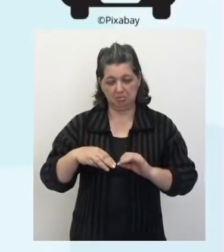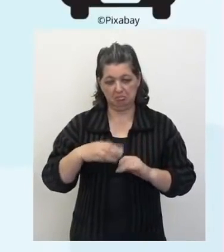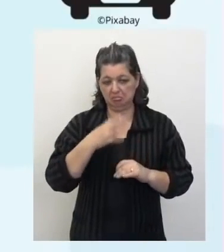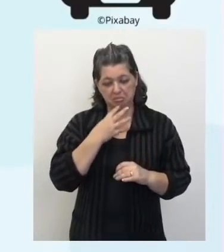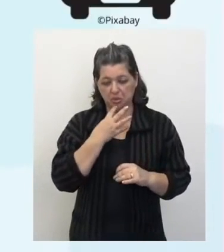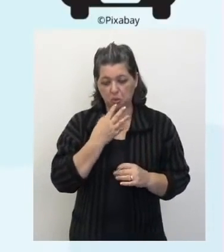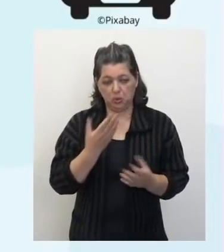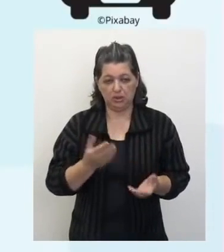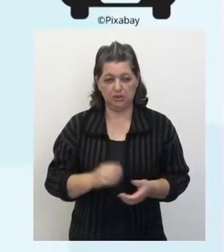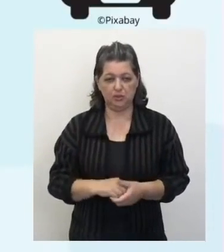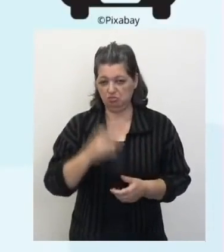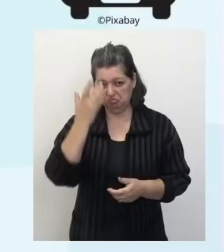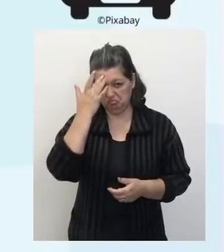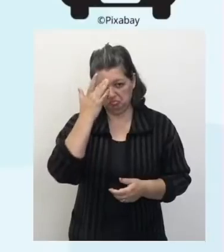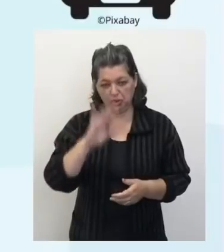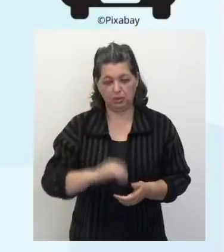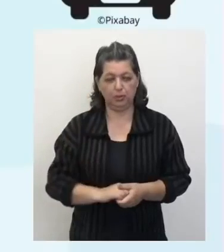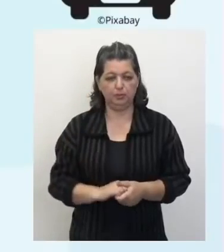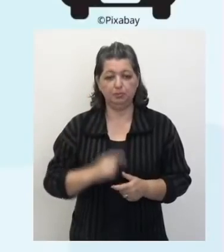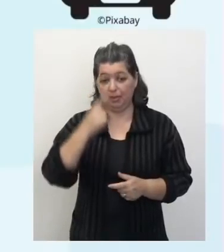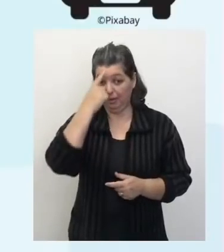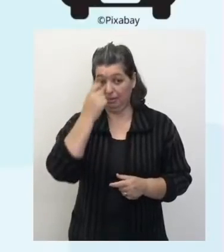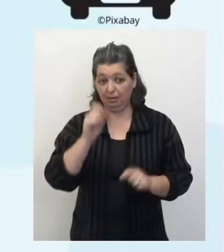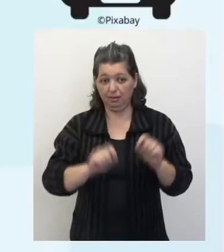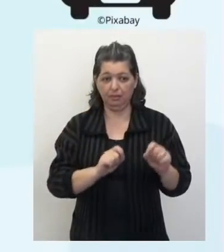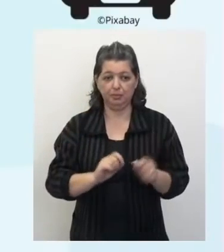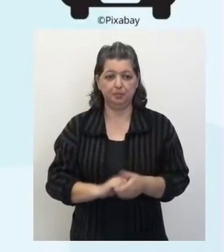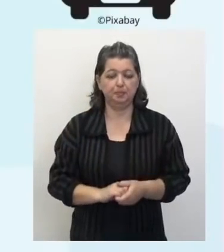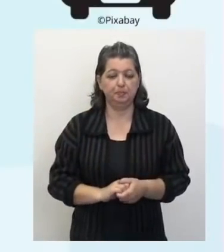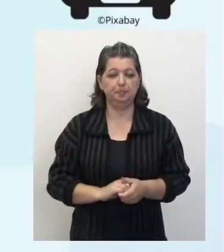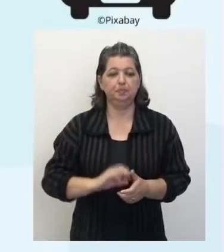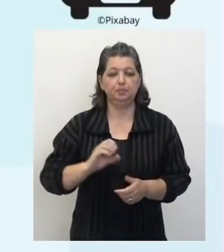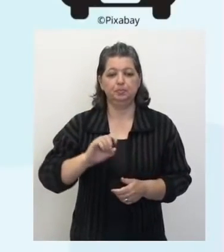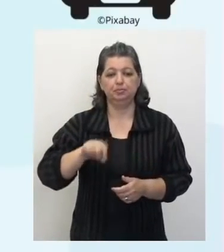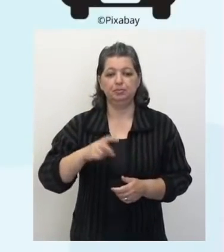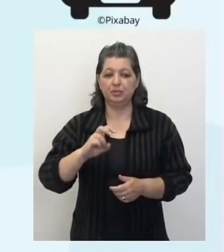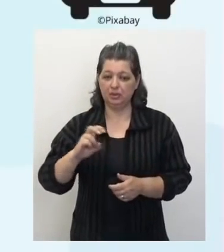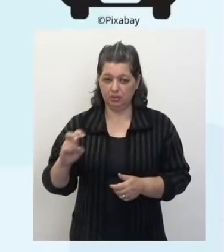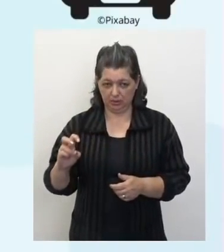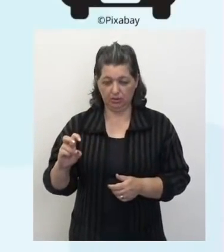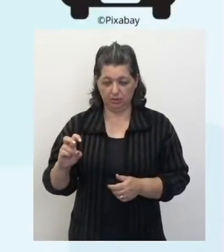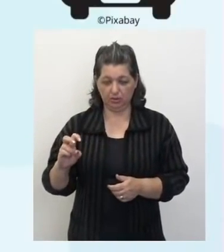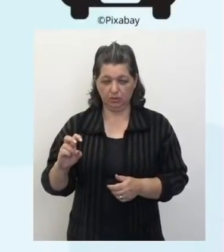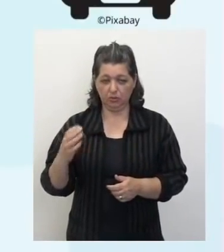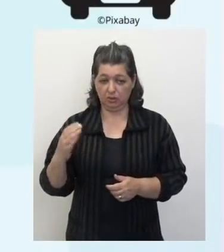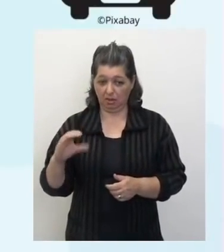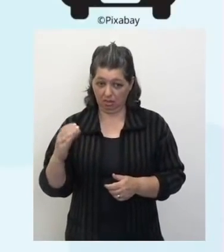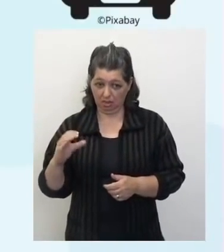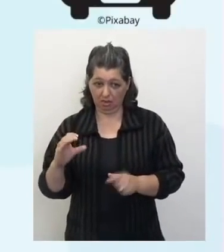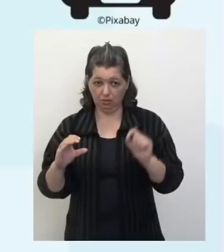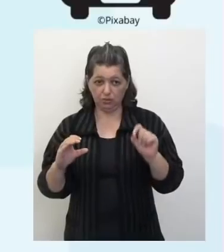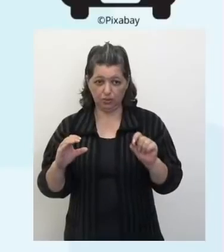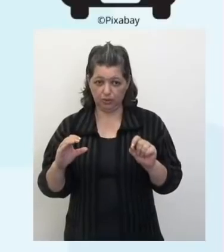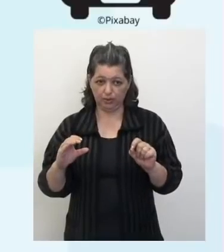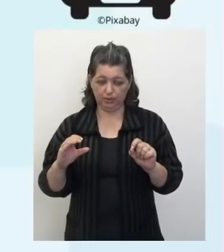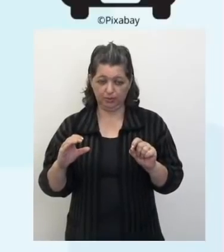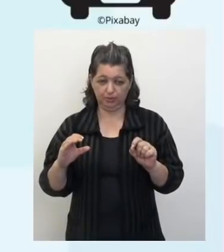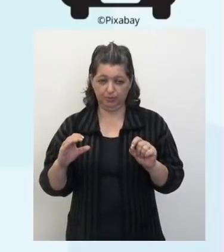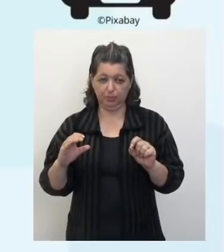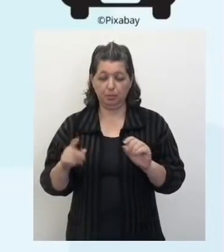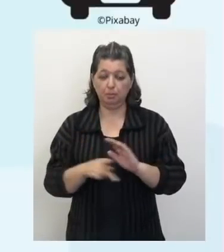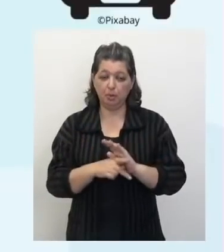tá? Repor o investimento, tá? Vamos chegar a essa conclusão? De que forma, tá? Vamos chamar de X a quantidade